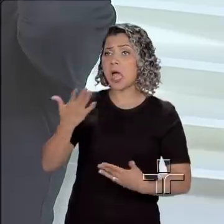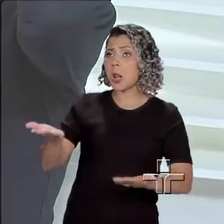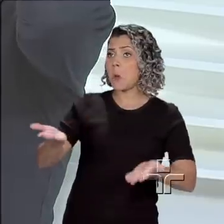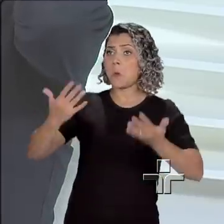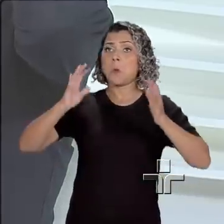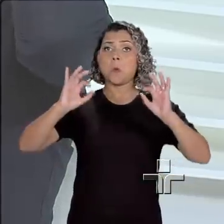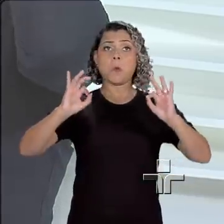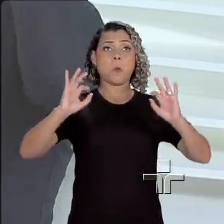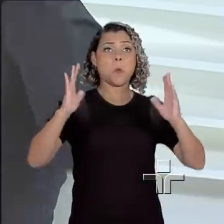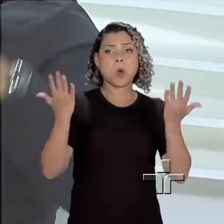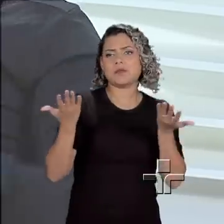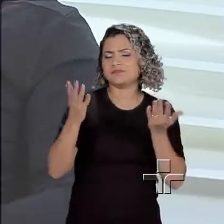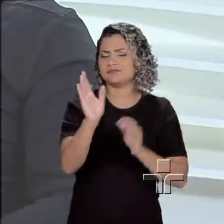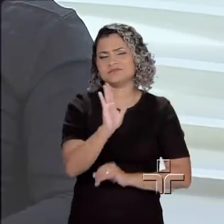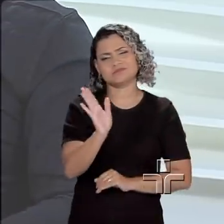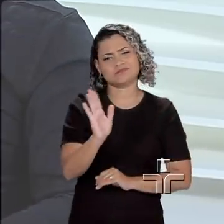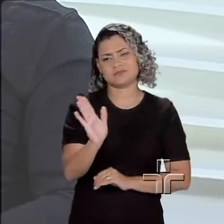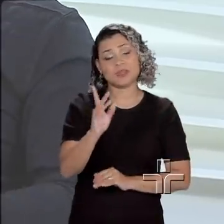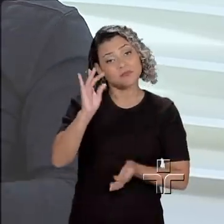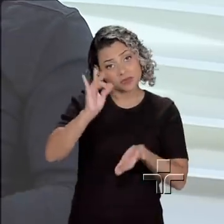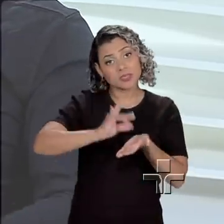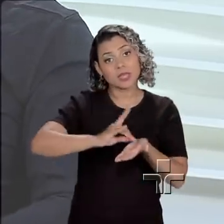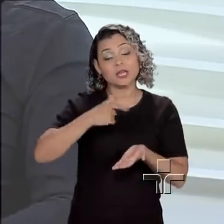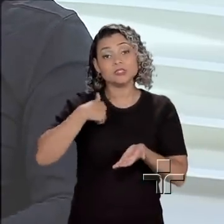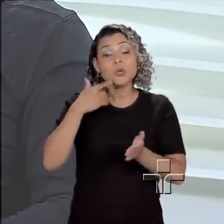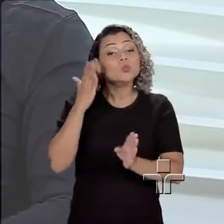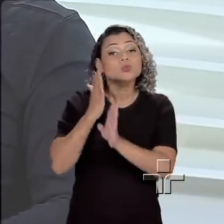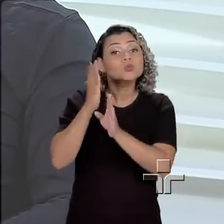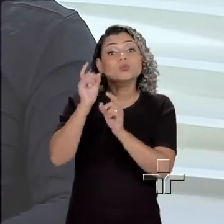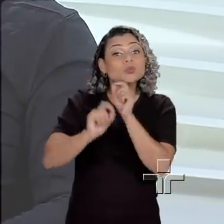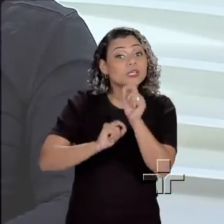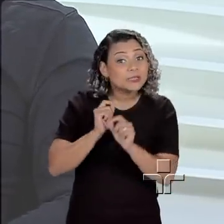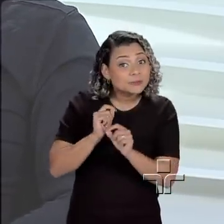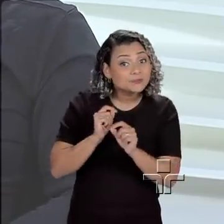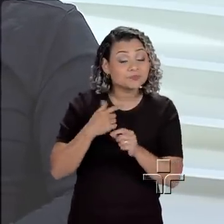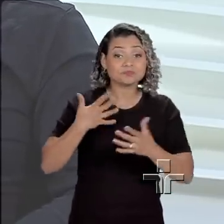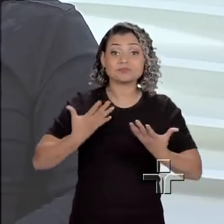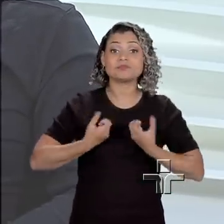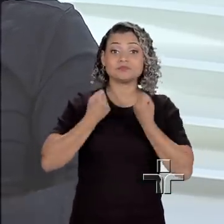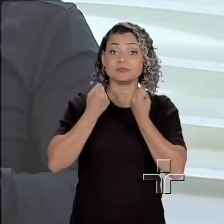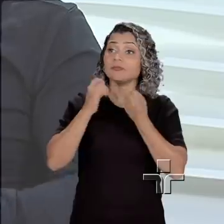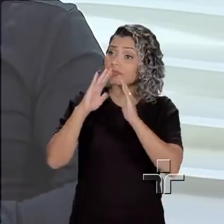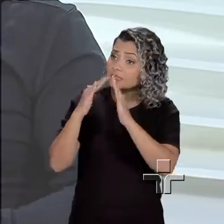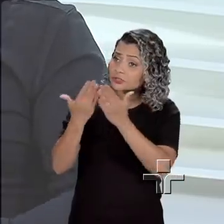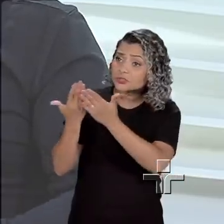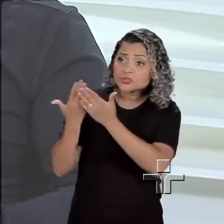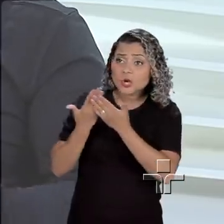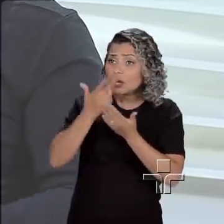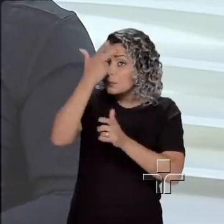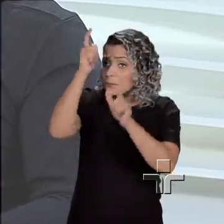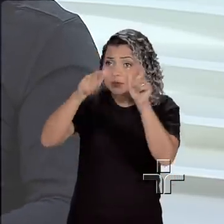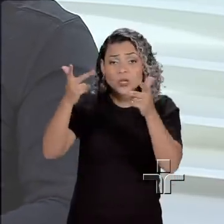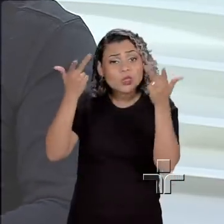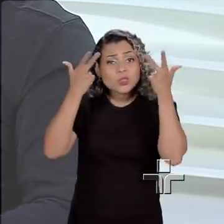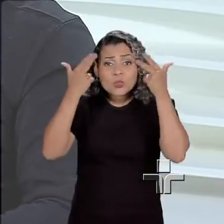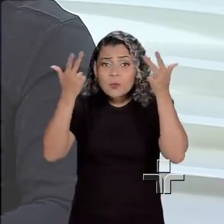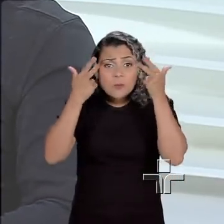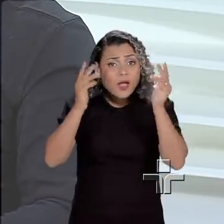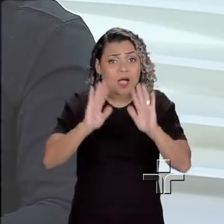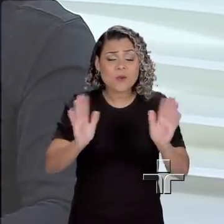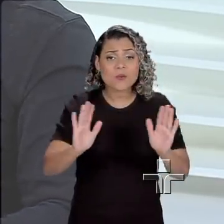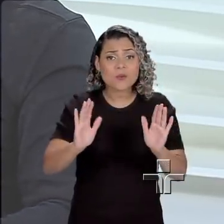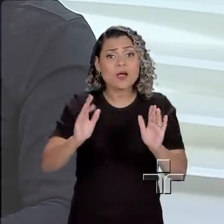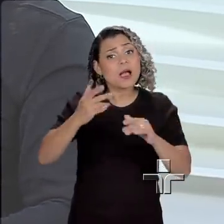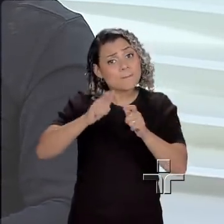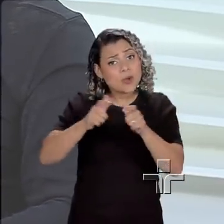muito grande, porque, na realidade, eu acabei descobrindo lá que é uma escola de pessoas normais, e a vasta maioria delas que está